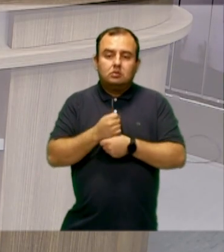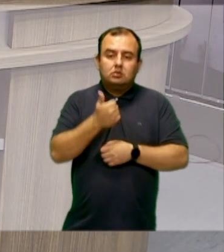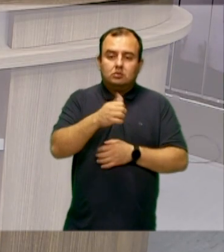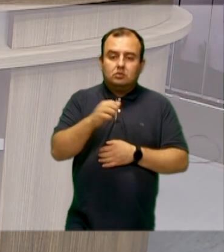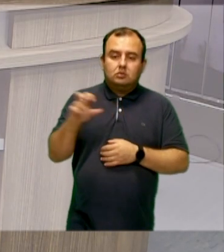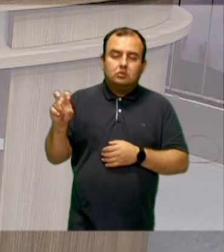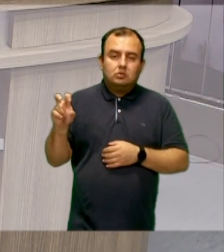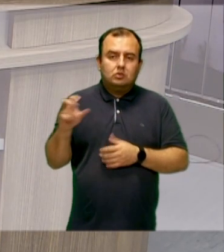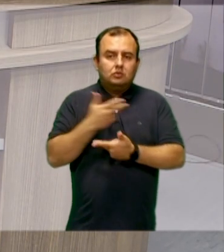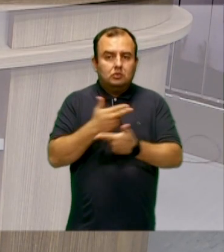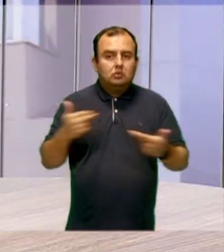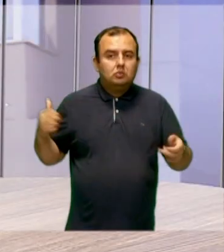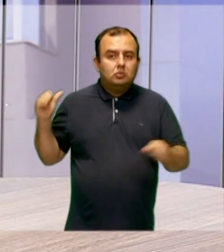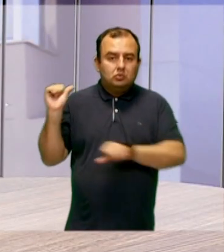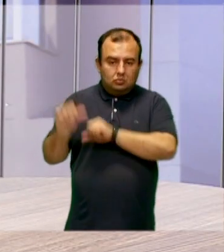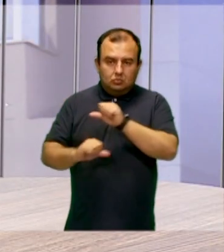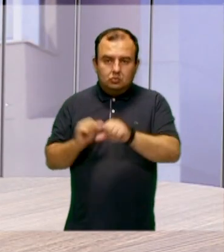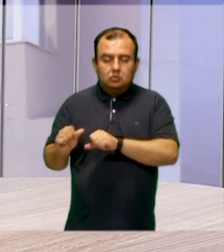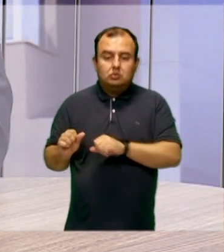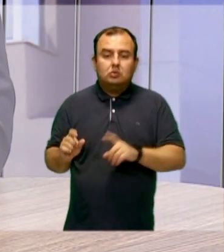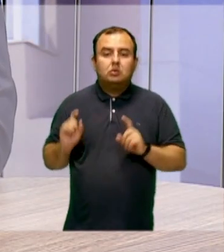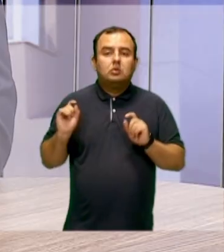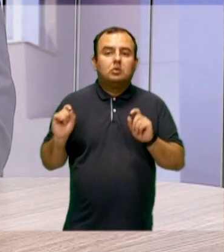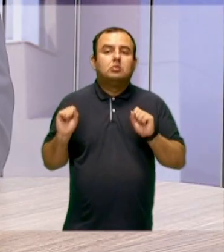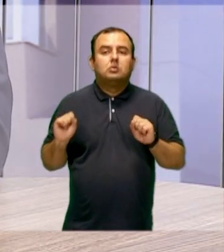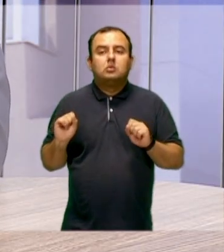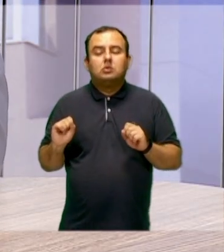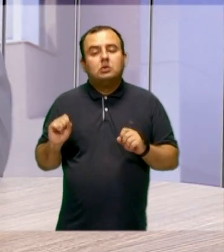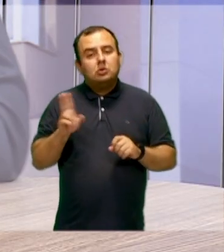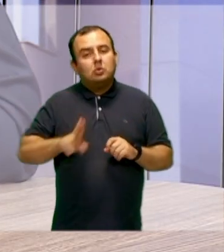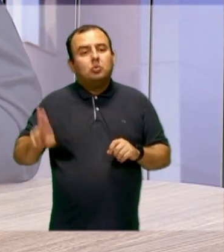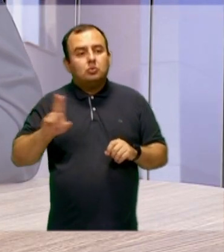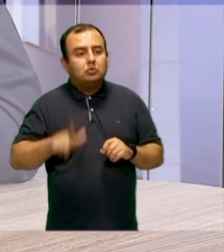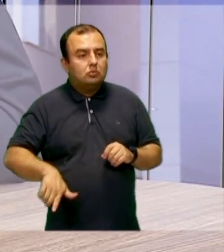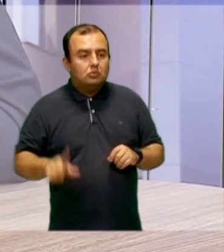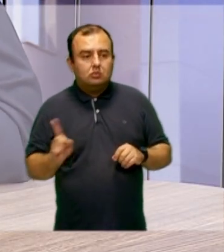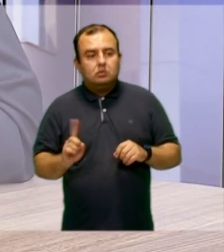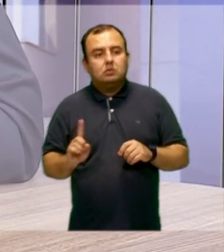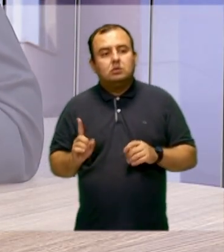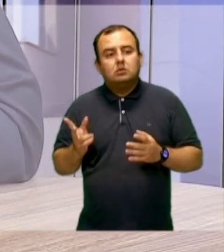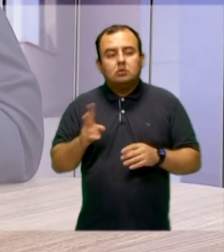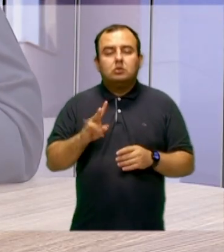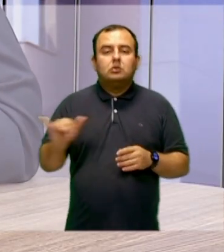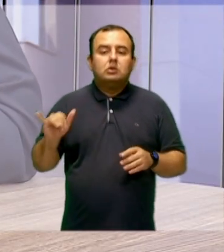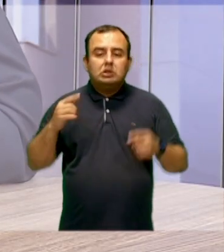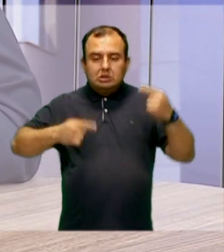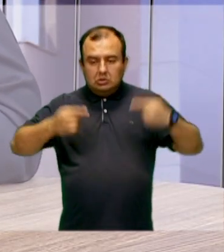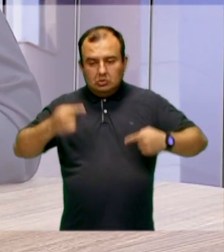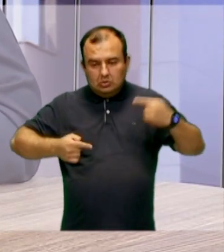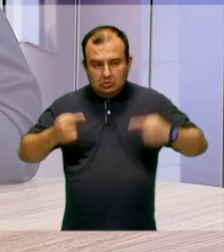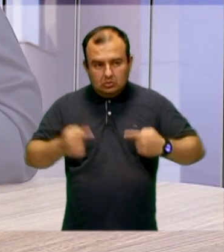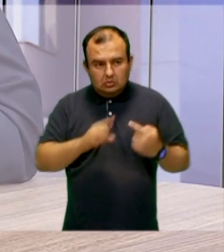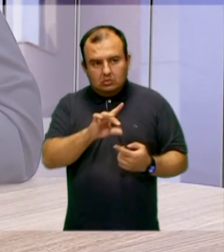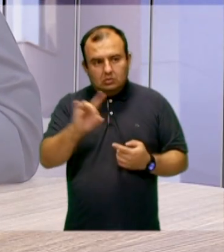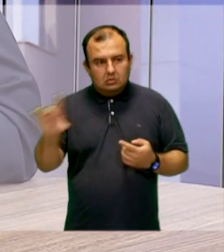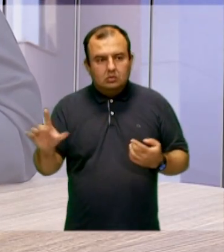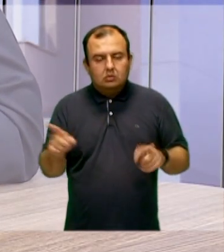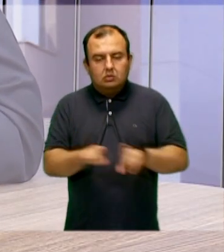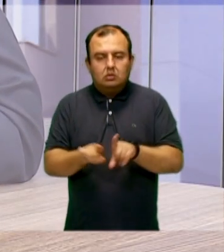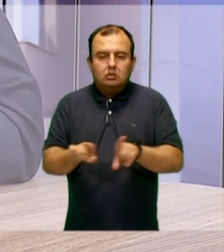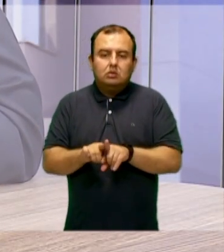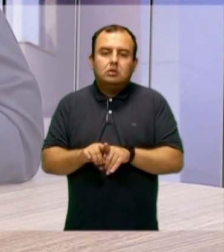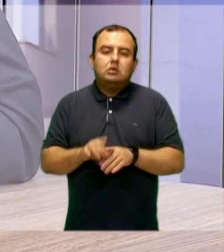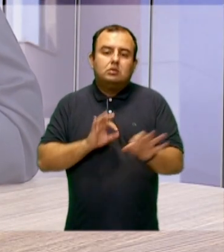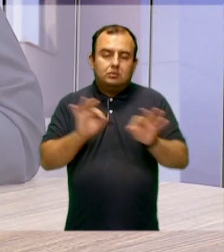95 para cá muita coisa mudou, né? Então, quem sabe isso já não se usa mais. Então, enfim, a gente vai discutindo cada assunto. E é assim que a gente está